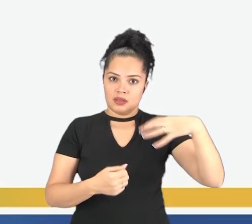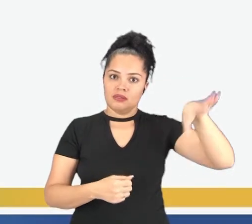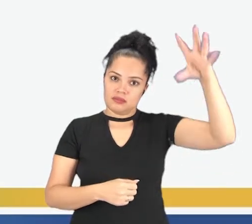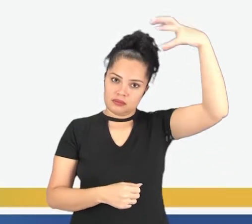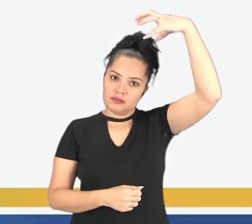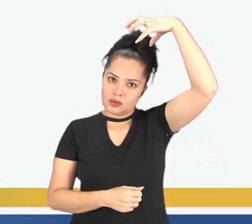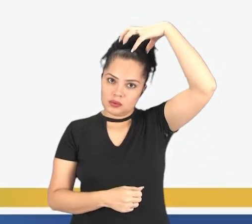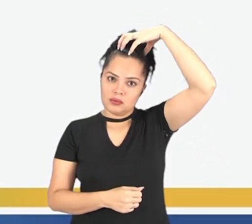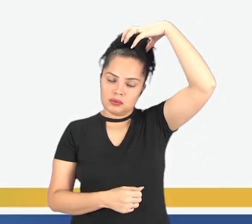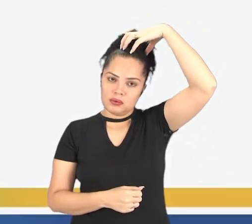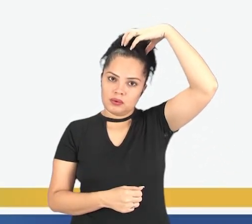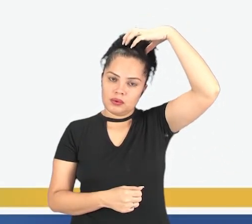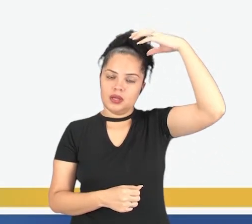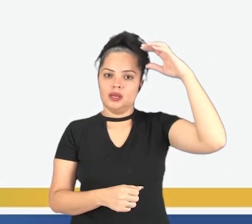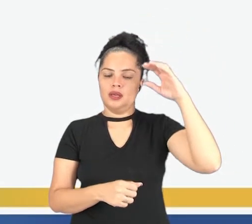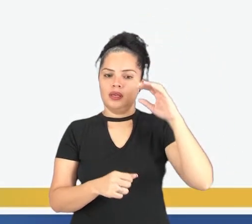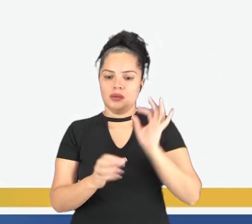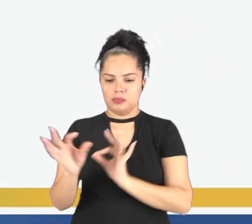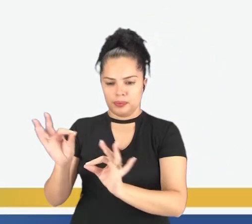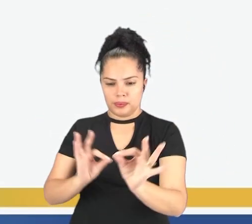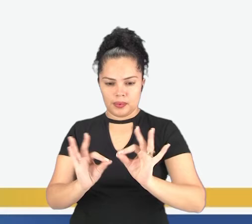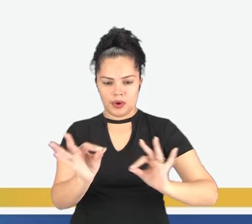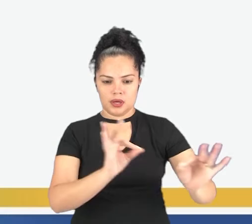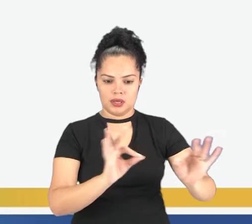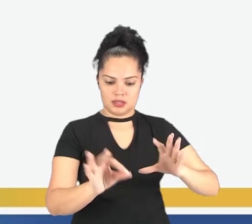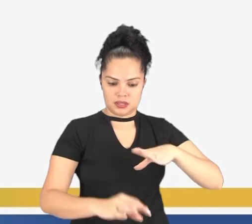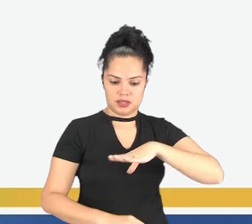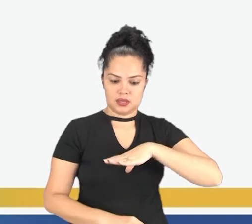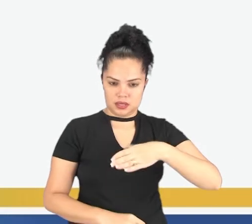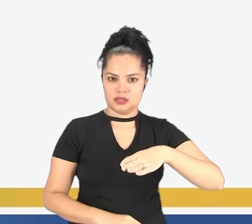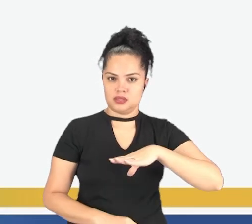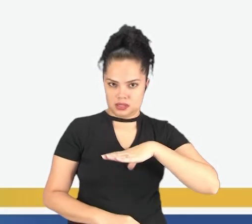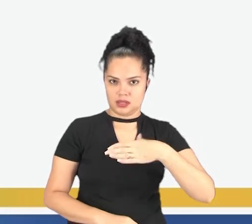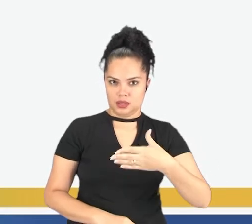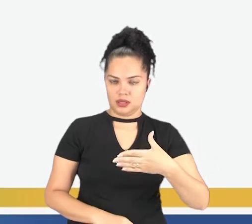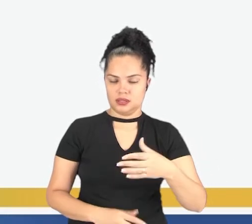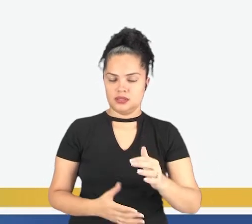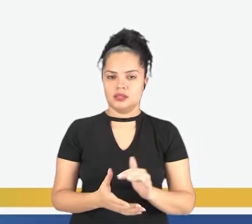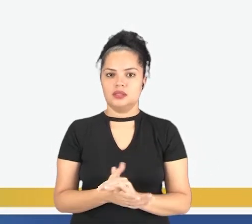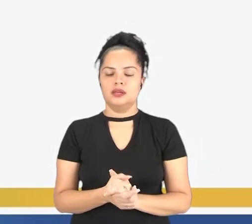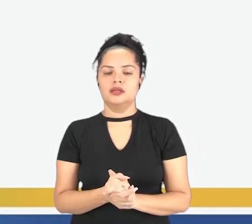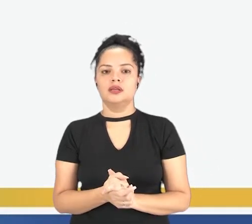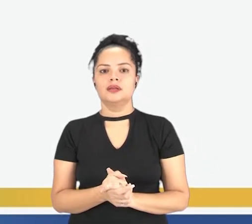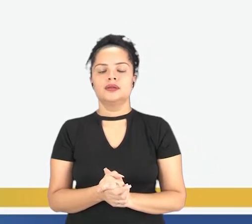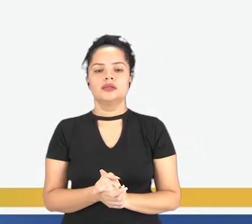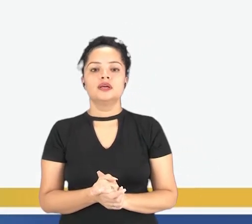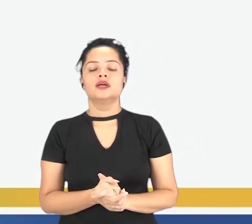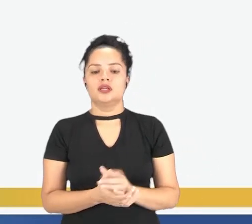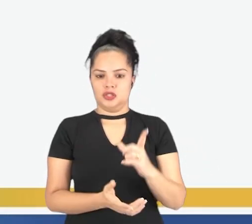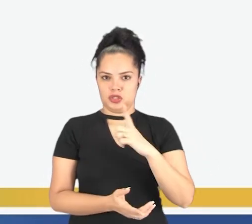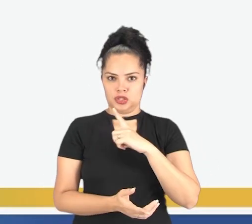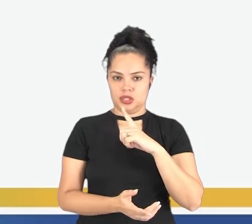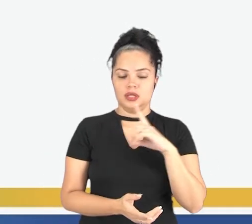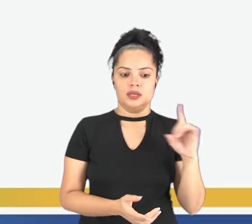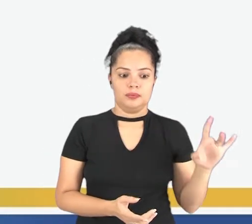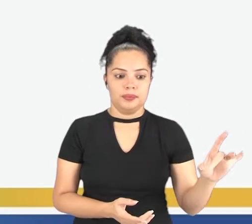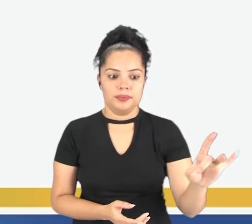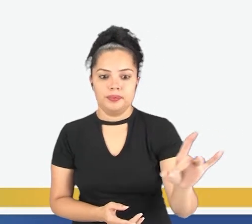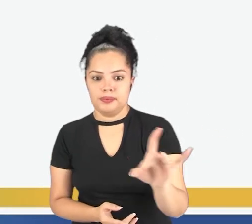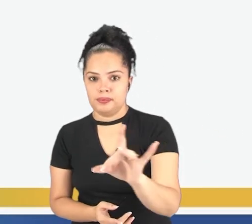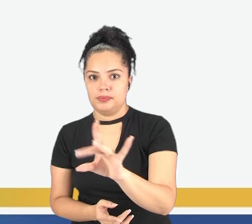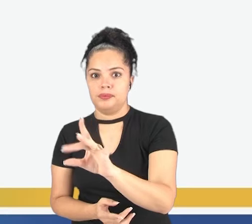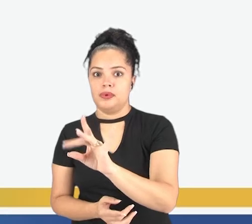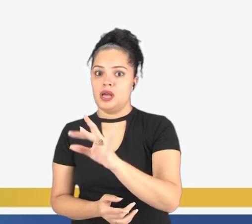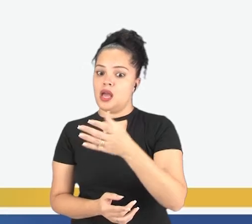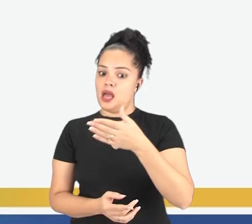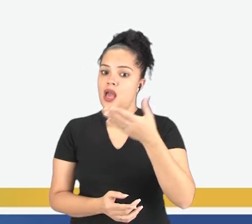território, pois organizavam-se em cidades-estados. Tá? Ou seja, cidades-estados, cada um tinha um governante, cada cidade tinha um